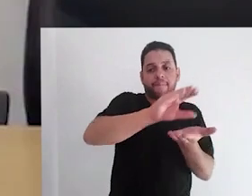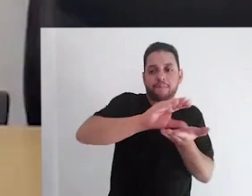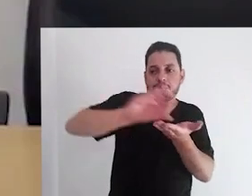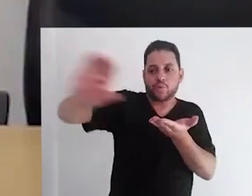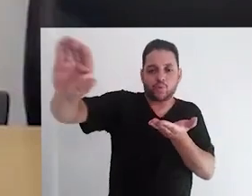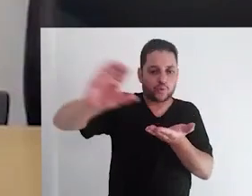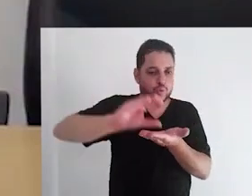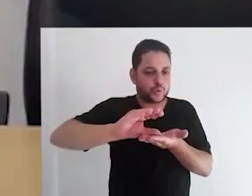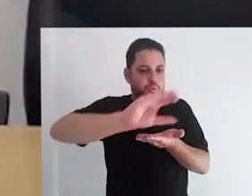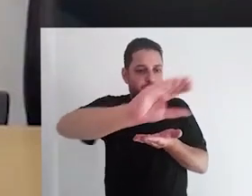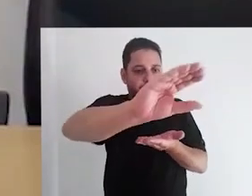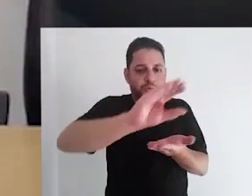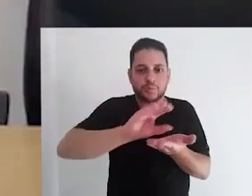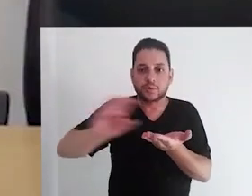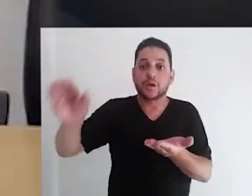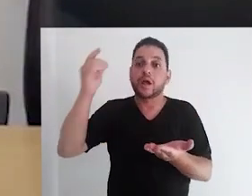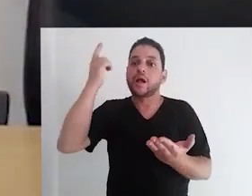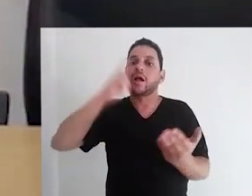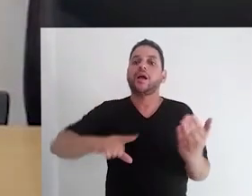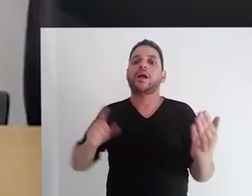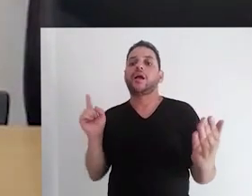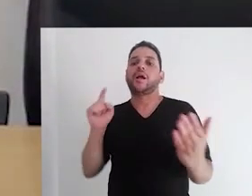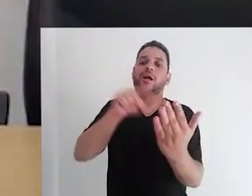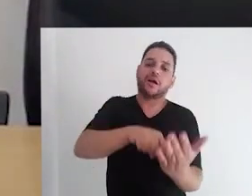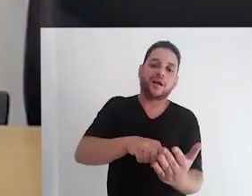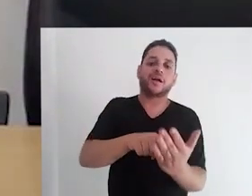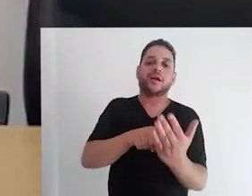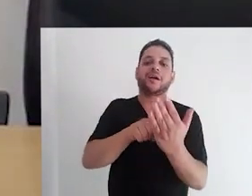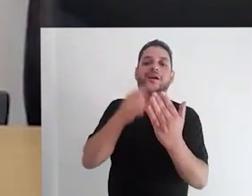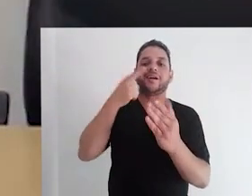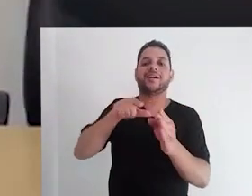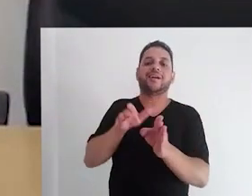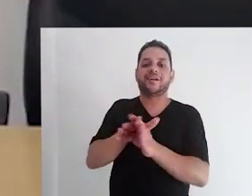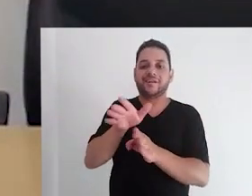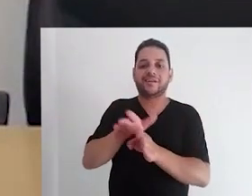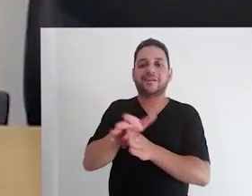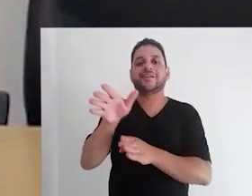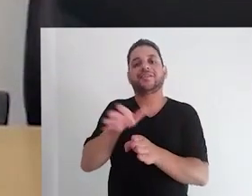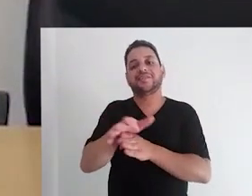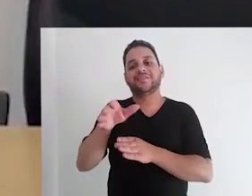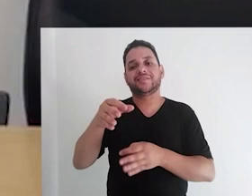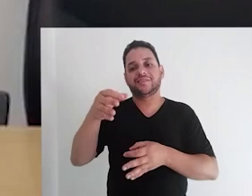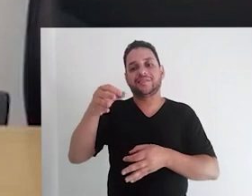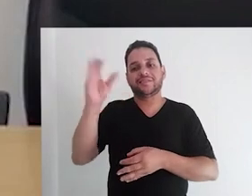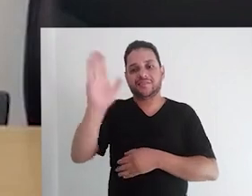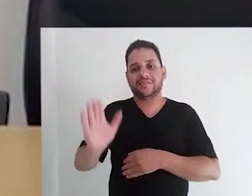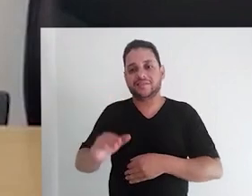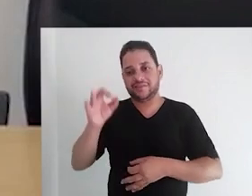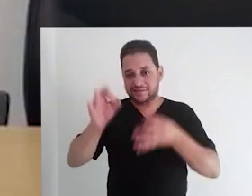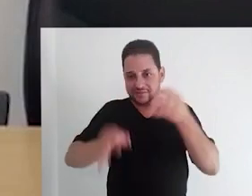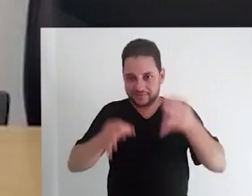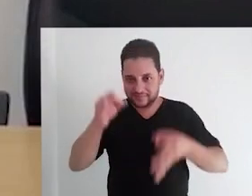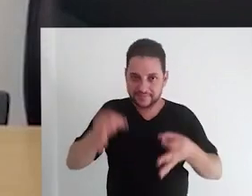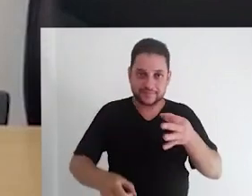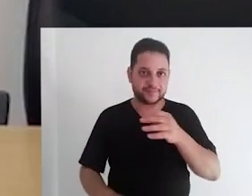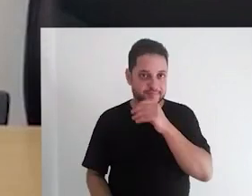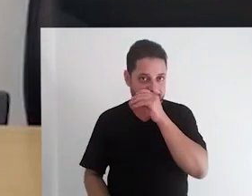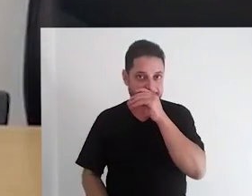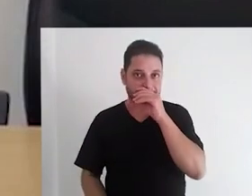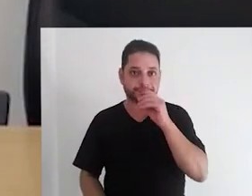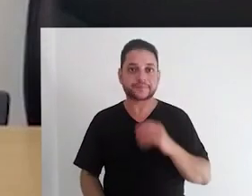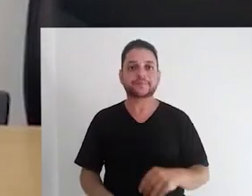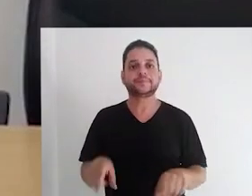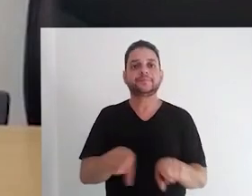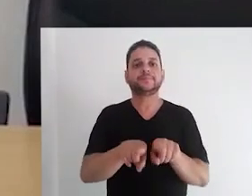das metas do Conselho Nacional de Justiça. Os núcleos especializados, os primeiros que atuam na equalização da distribuição, como dito,